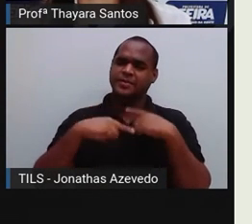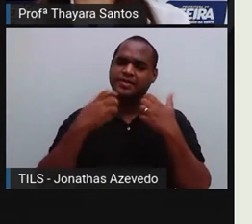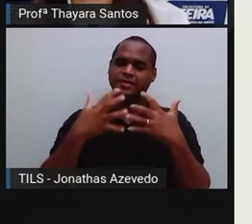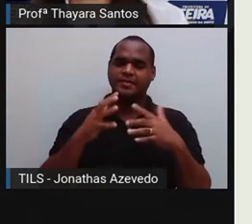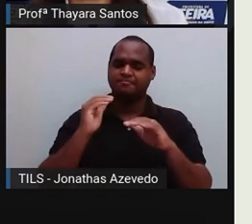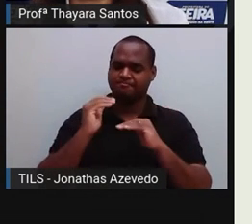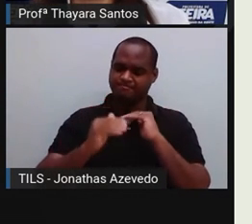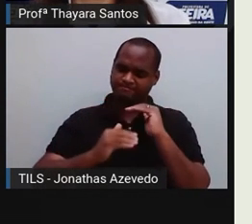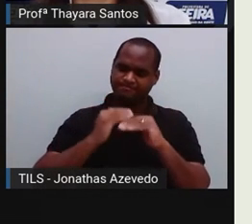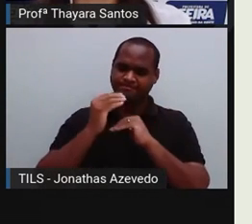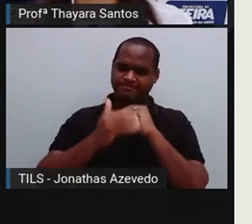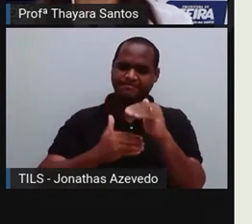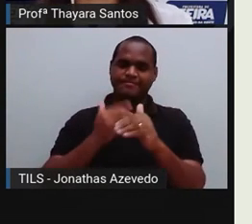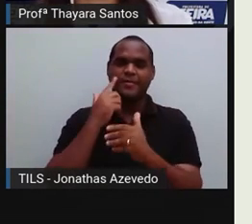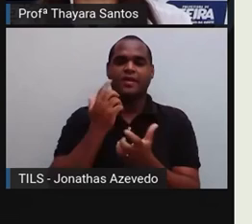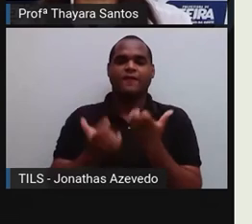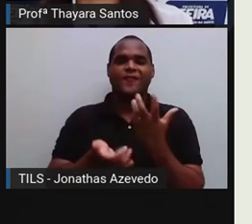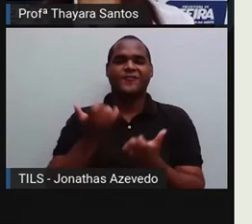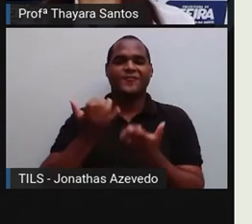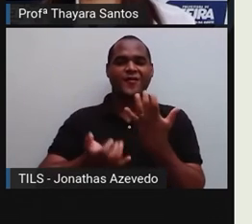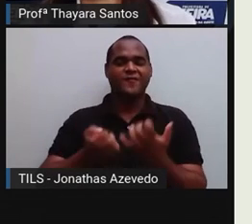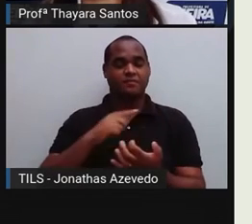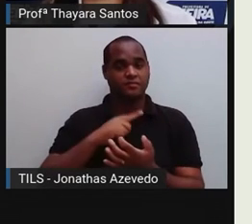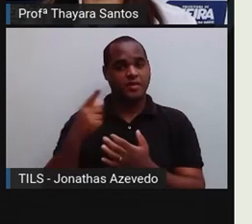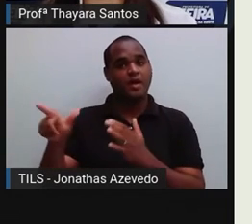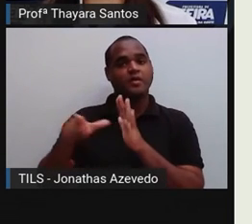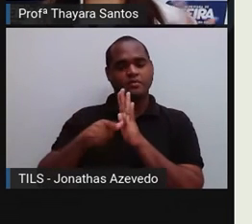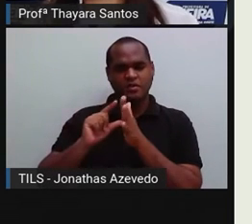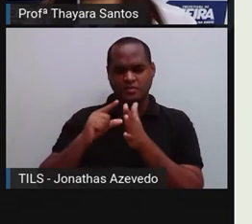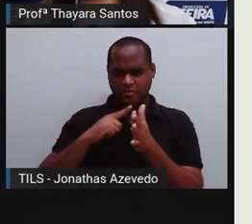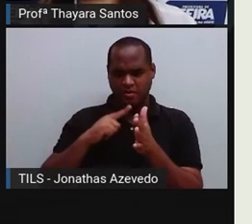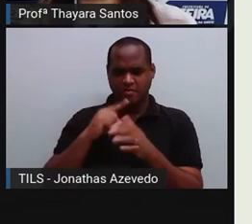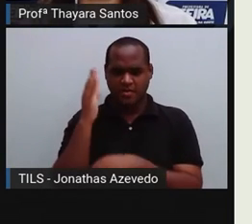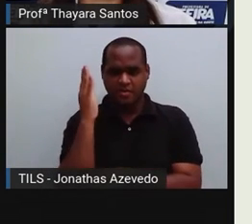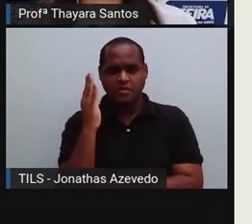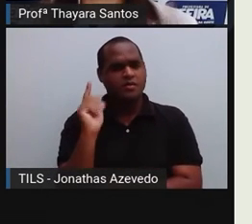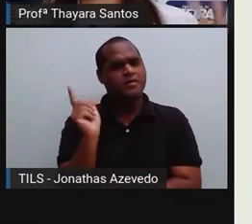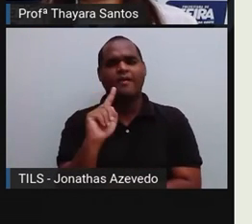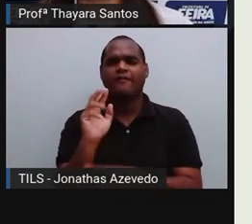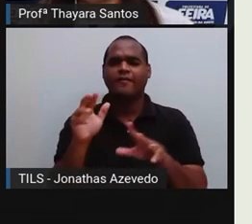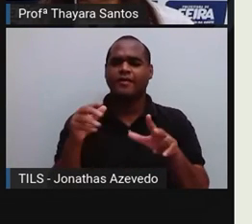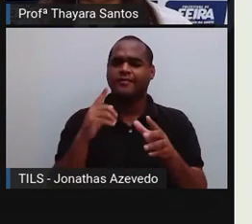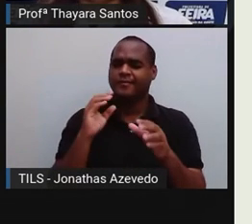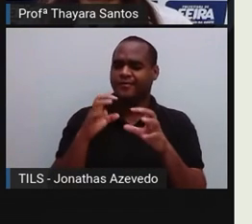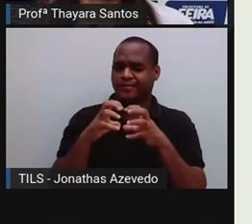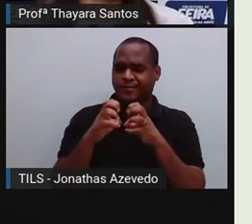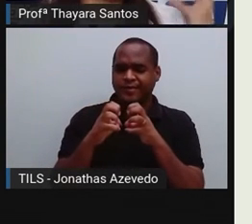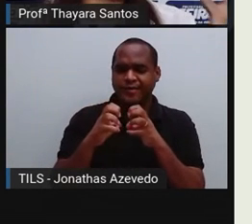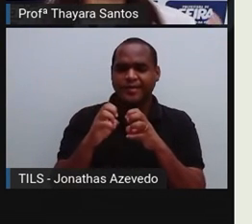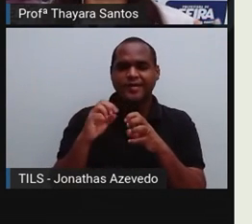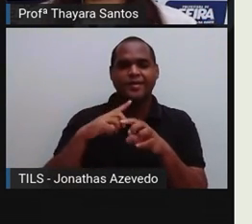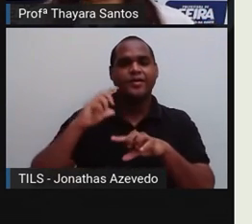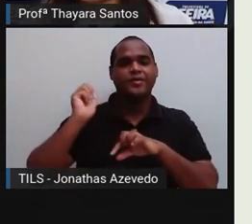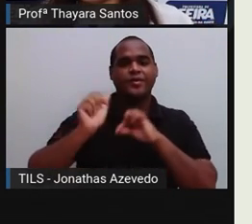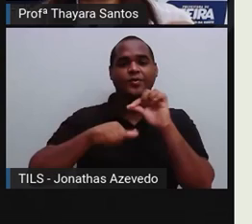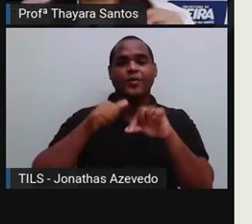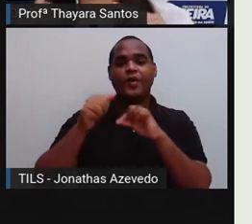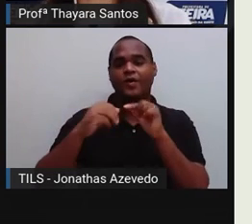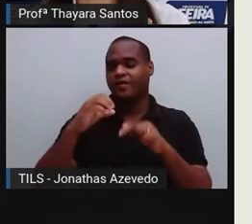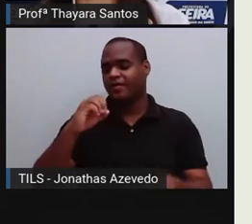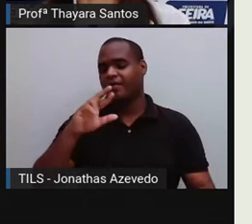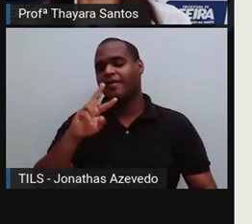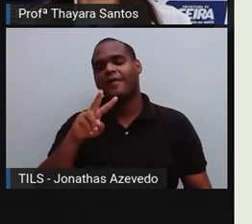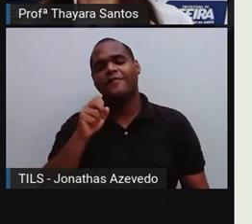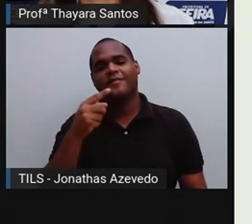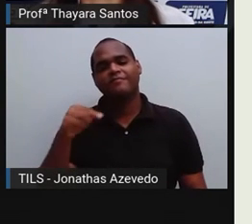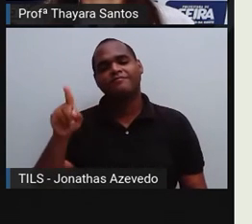por esse processo de combustão. Ainda continua sendo madeira? Não, virou carvão, por exemplo. É uma outra matéria.